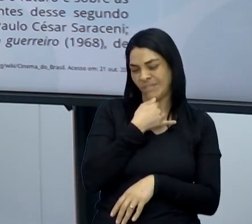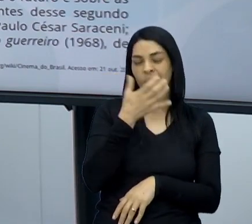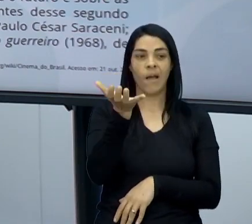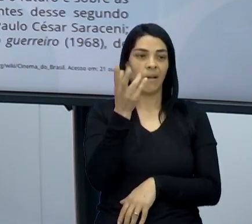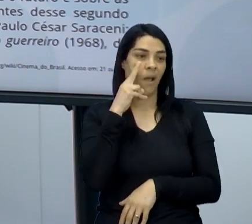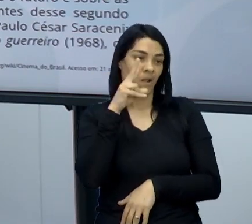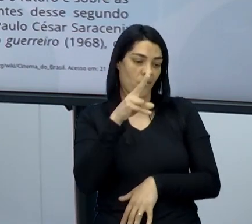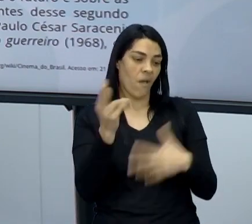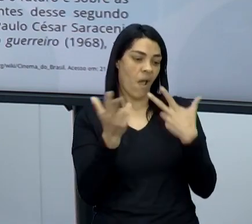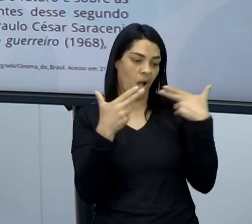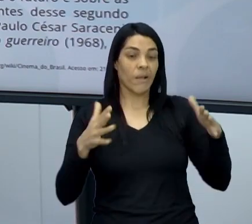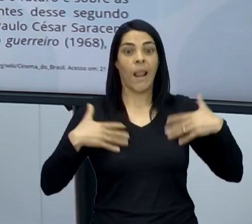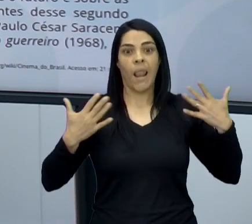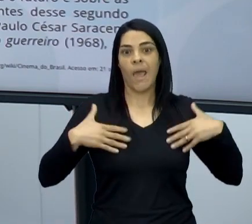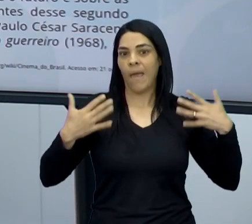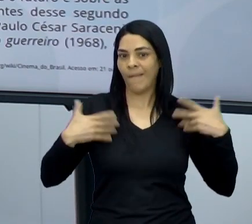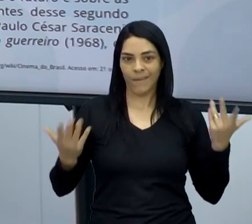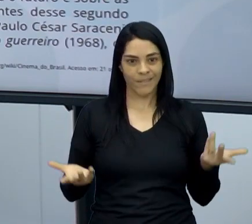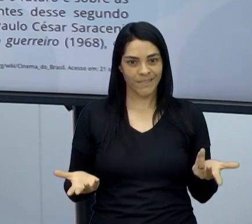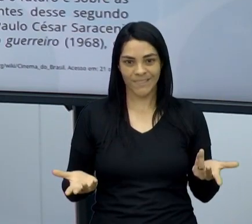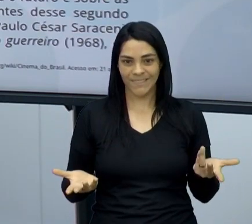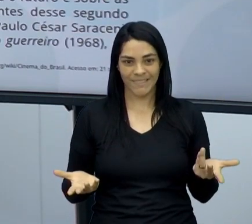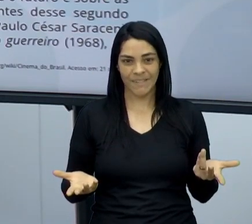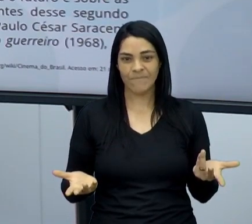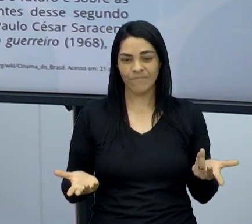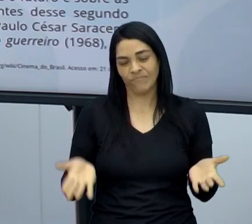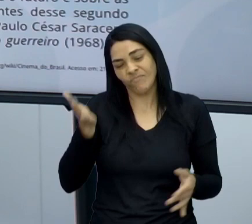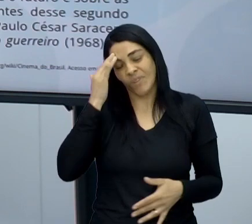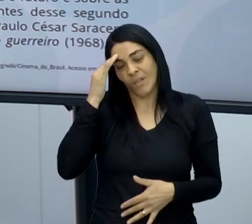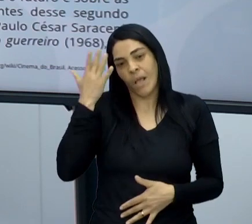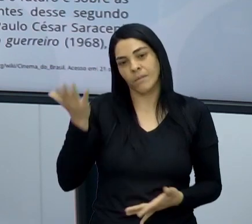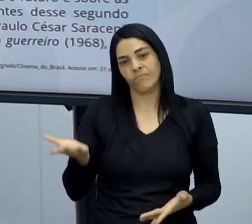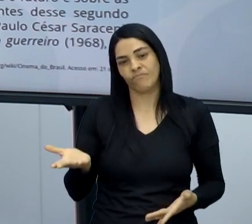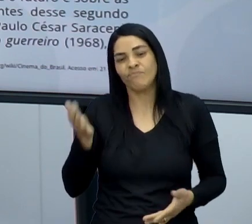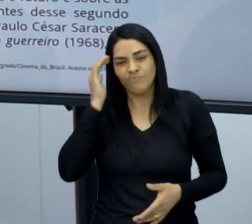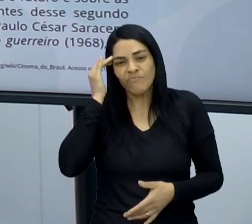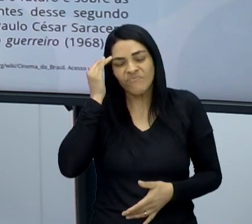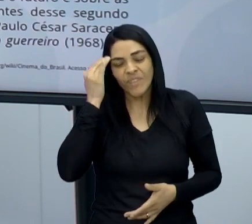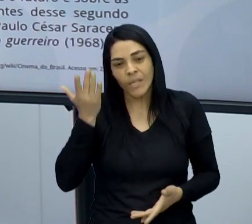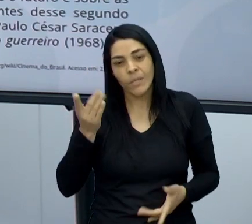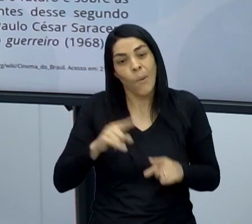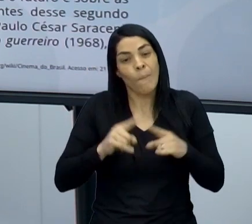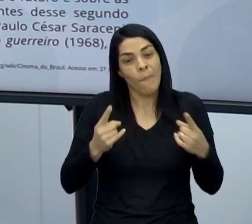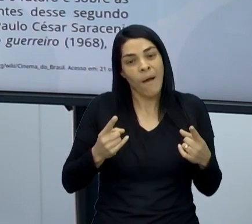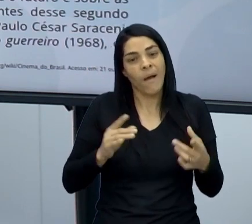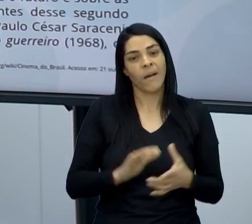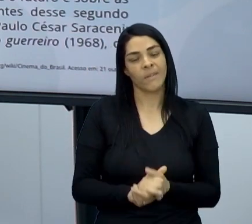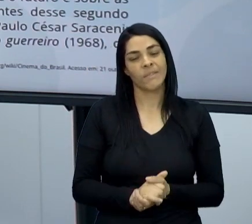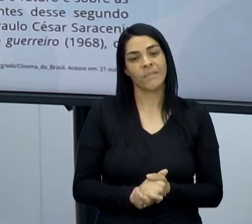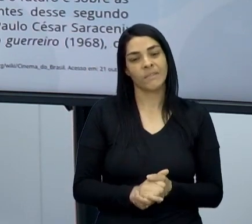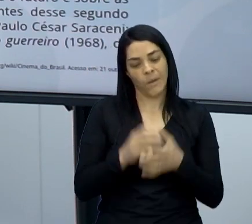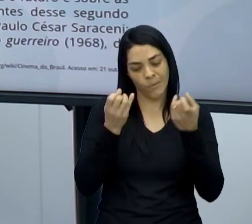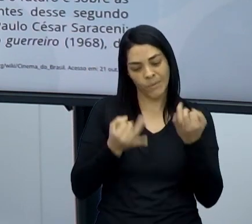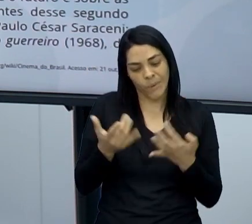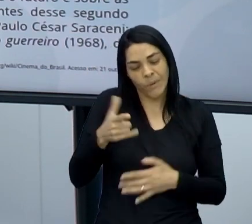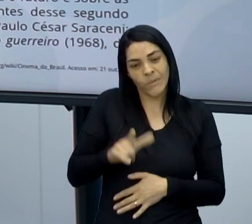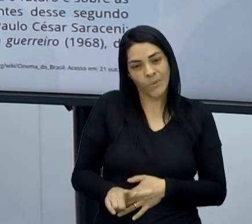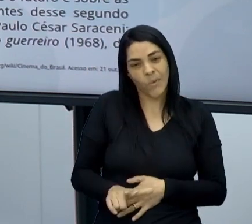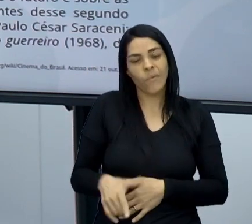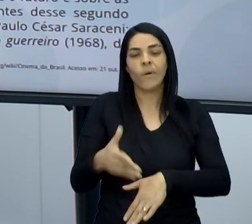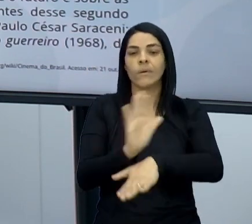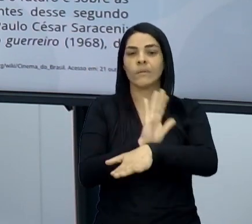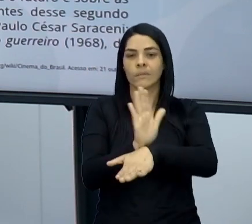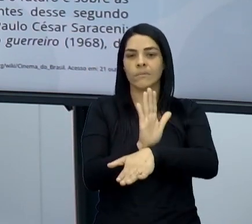alegre. Gente, eu sei, eu entendo, mas volto a falar, o cinema